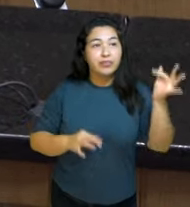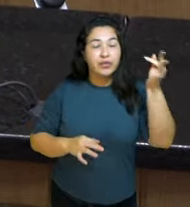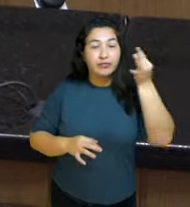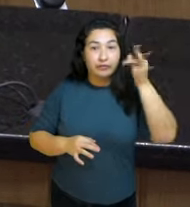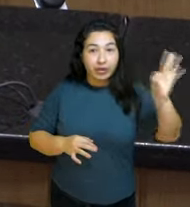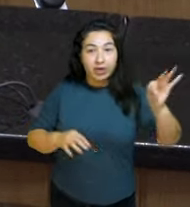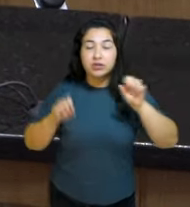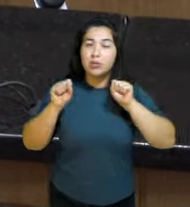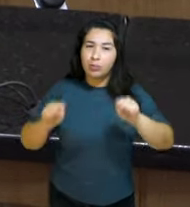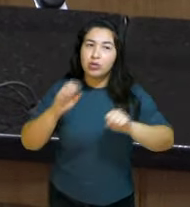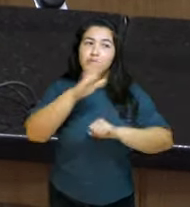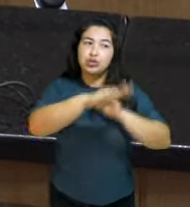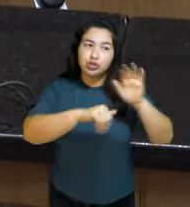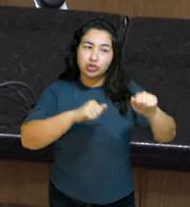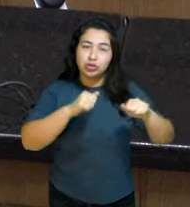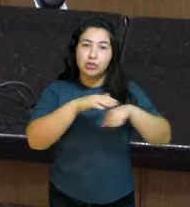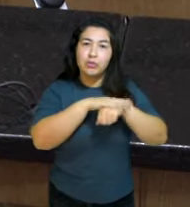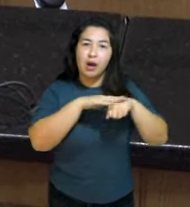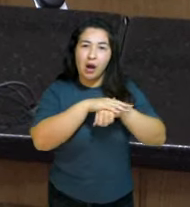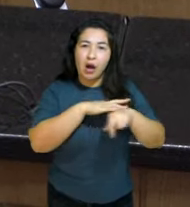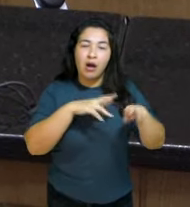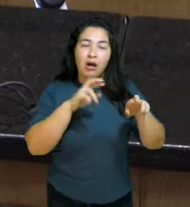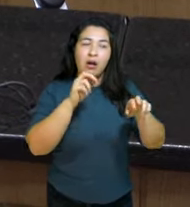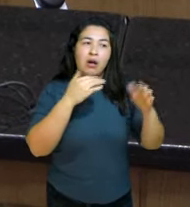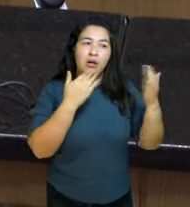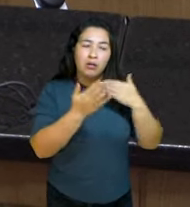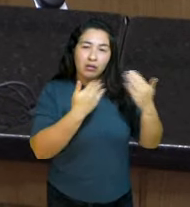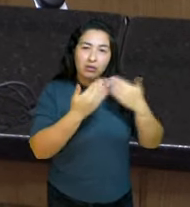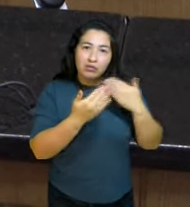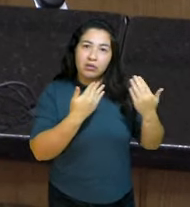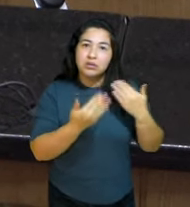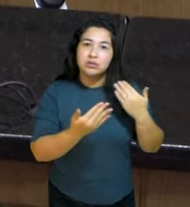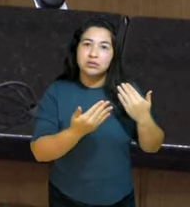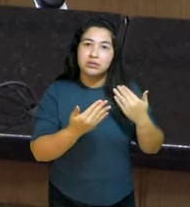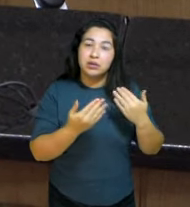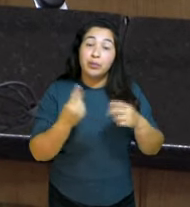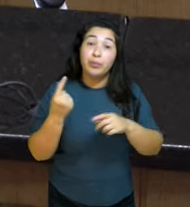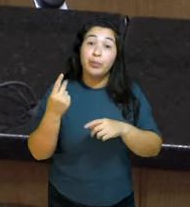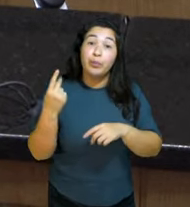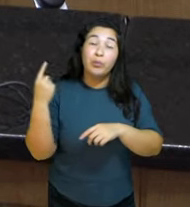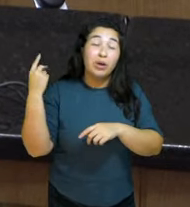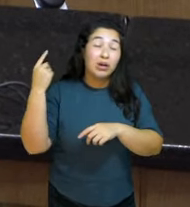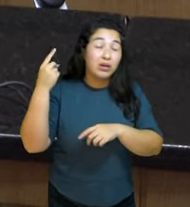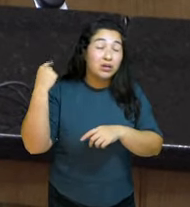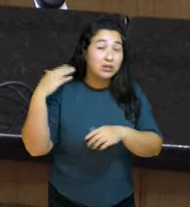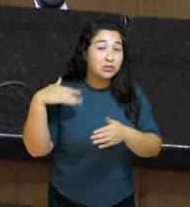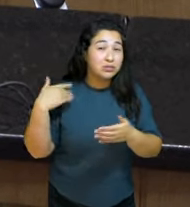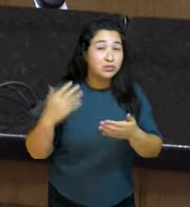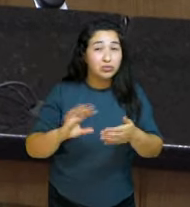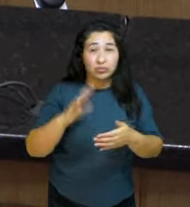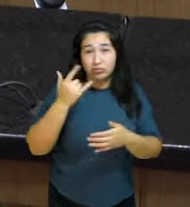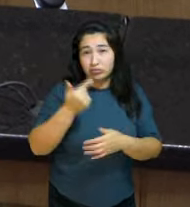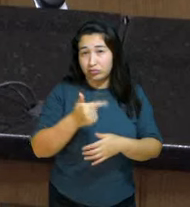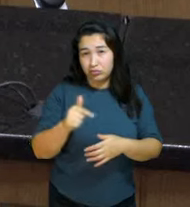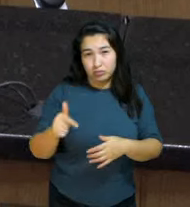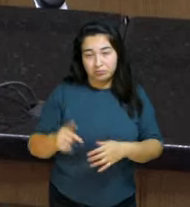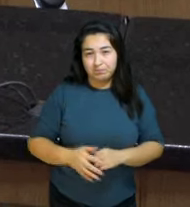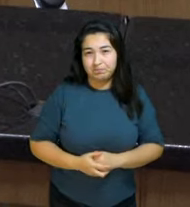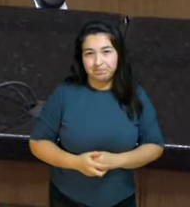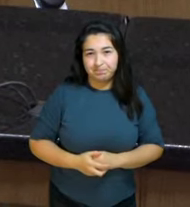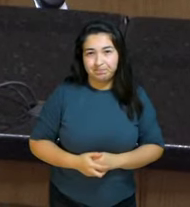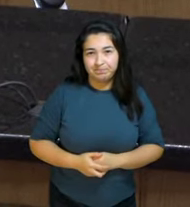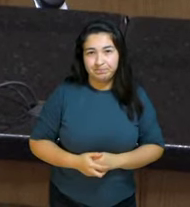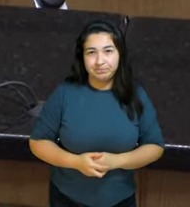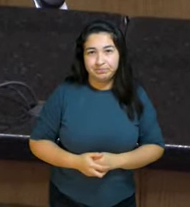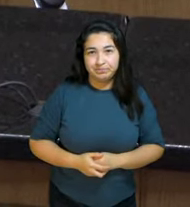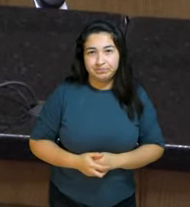ao diálogo, aguardando essa reunião com a FESPORTE, que há muito não acontece. Na reunião que tivemos com o Conselho Estadual